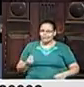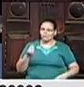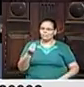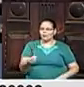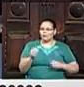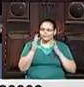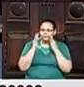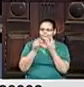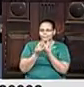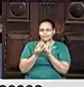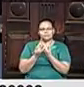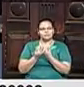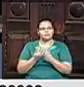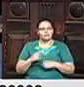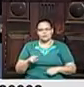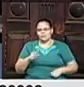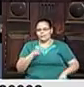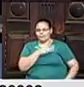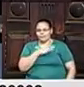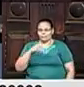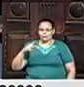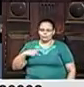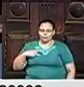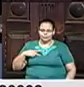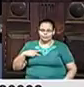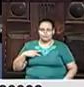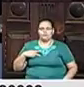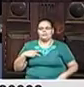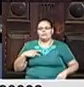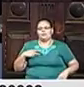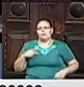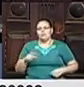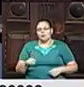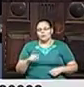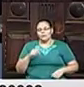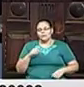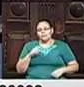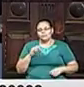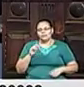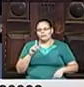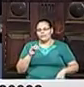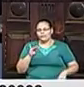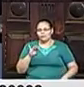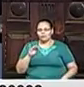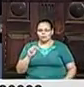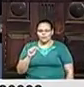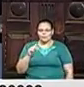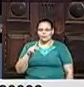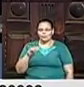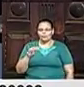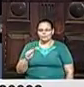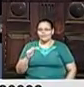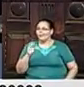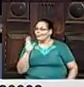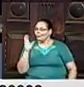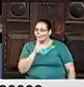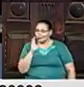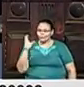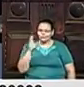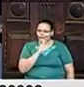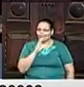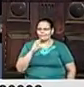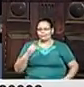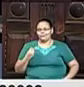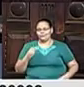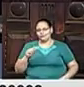Houve a participação do Ministério Público, da Defensoria Pública, mas nesse momento é urgente